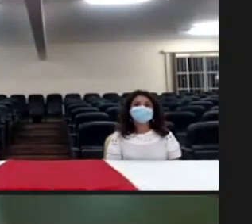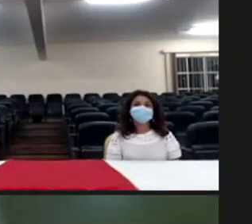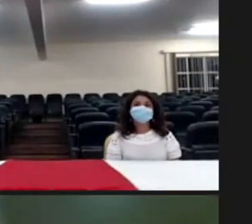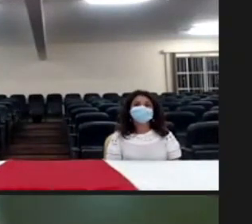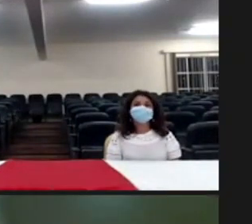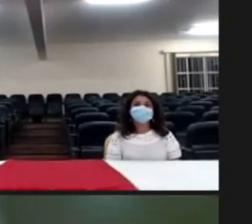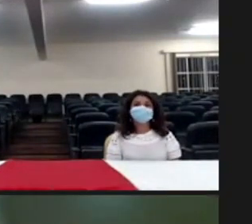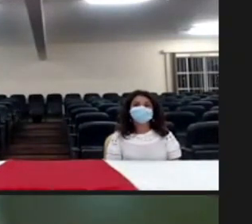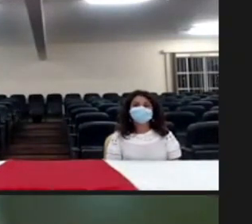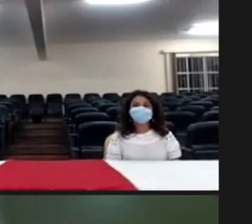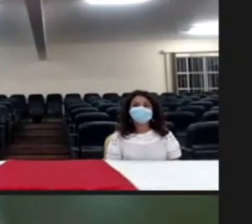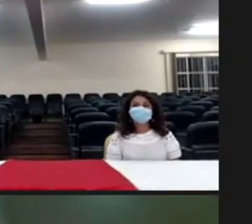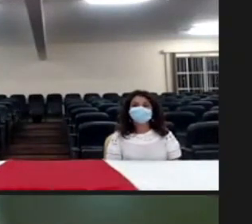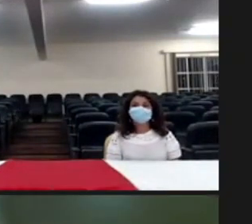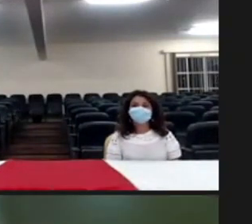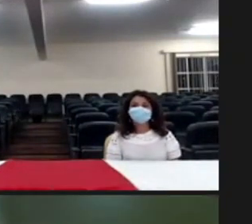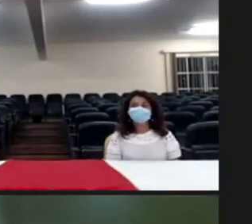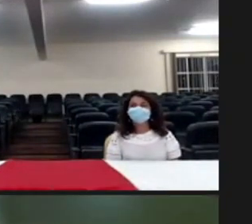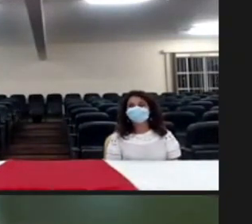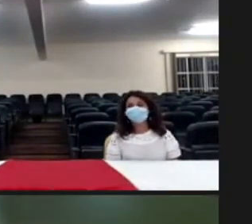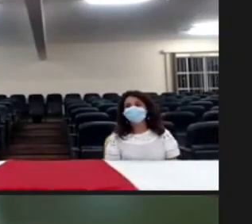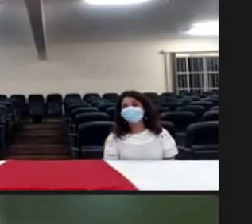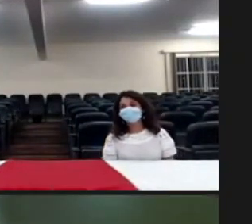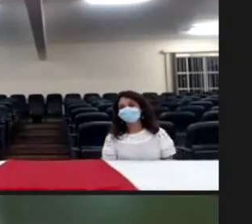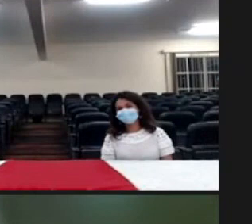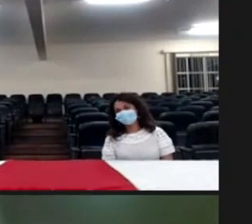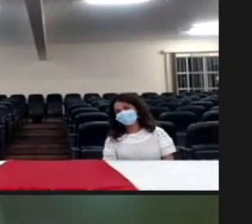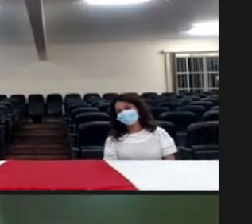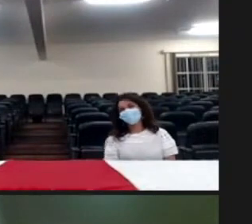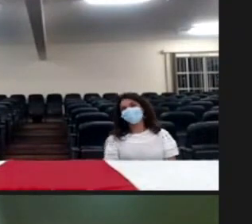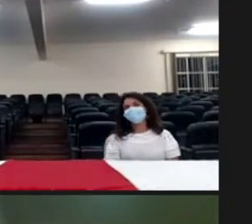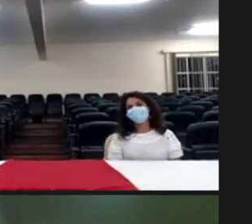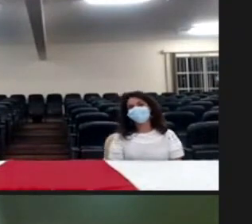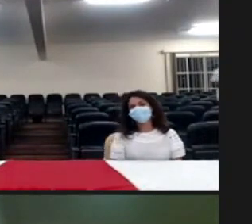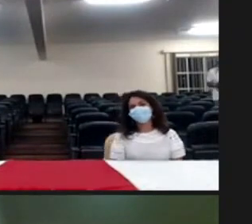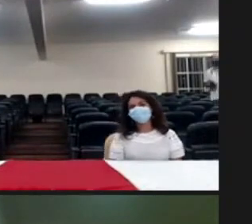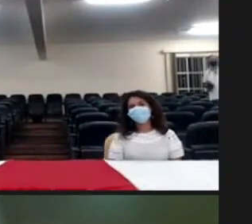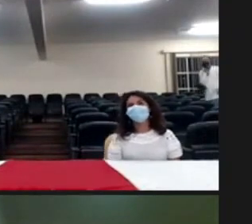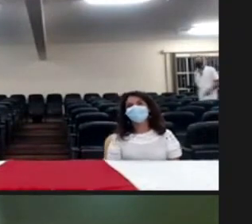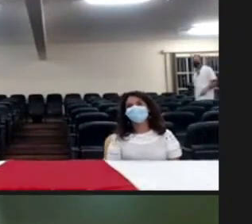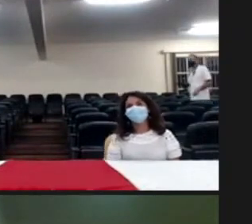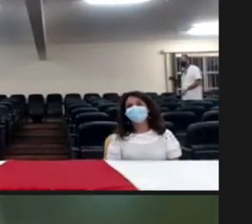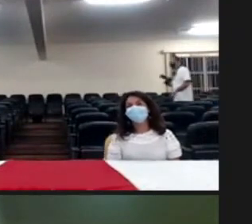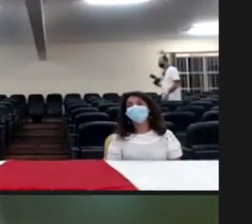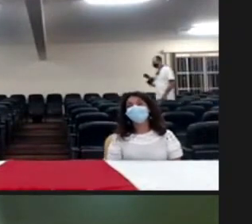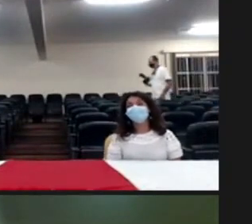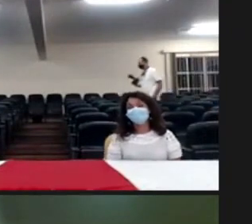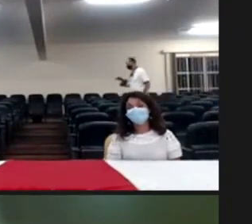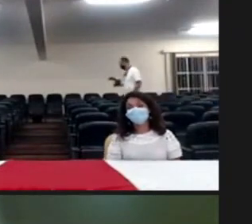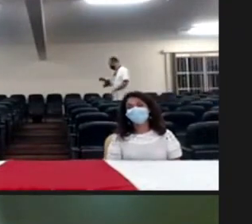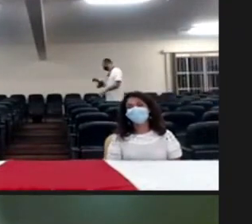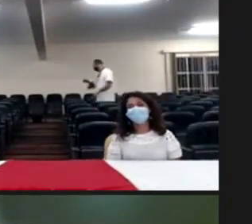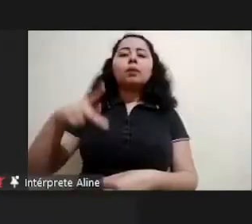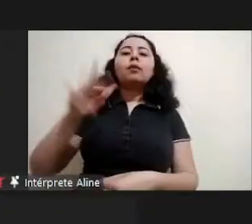Braga, para acompanhar a entrega da medalha ao homenageado, professor Fabiano César Tossetti Leal.